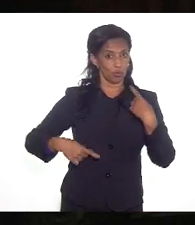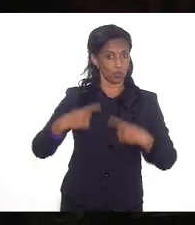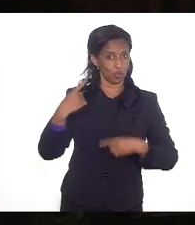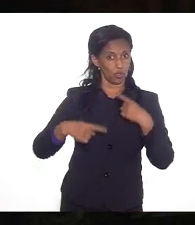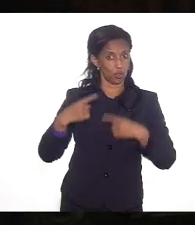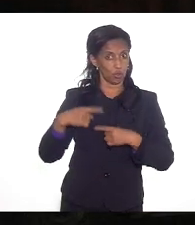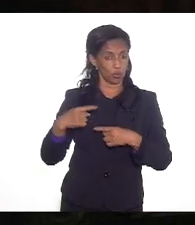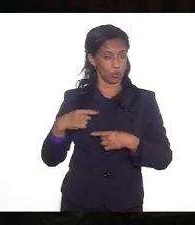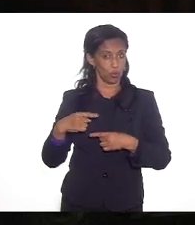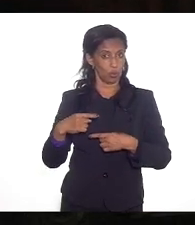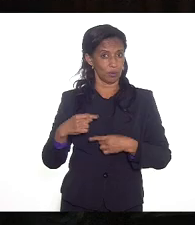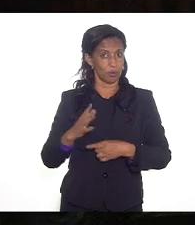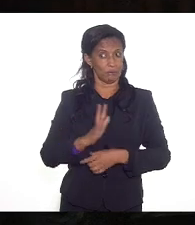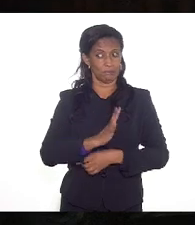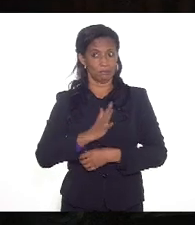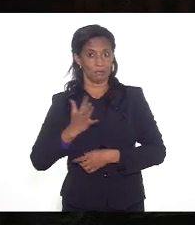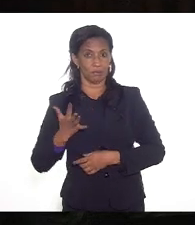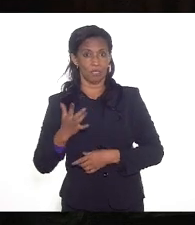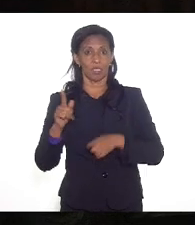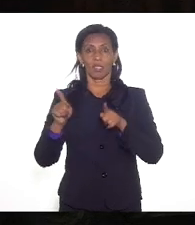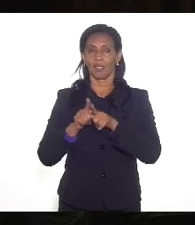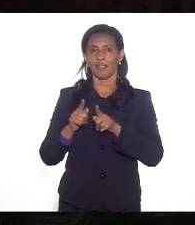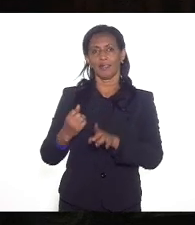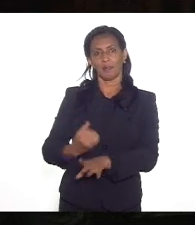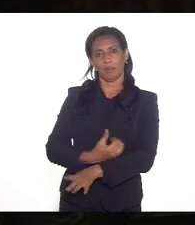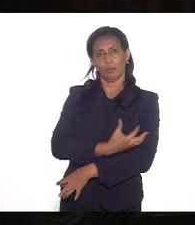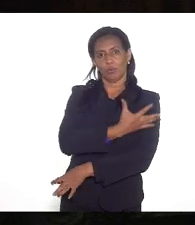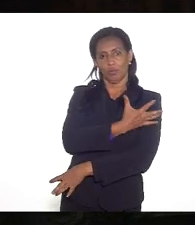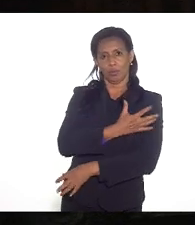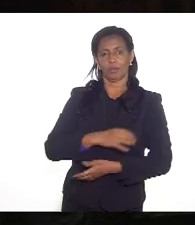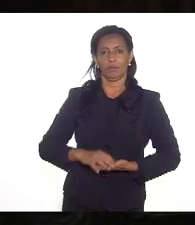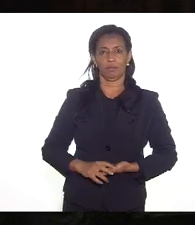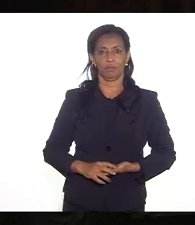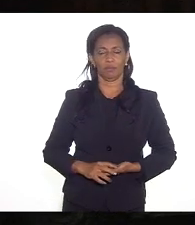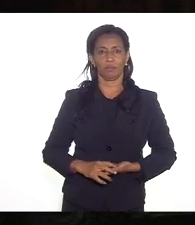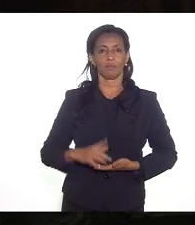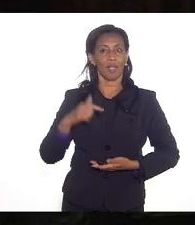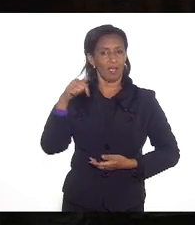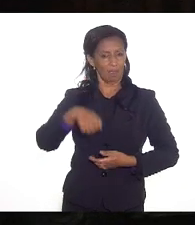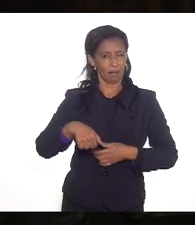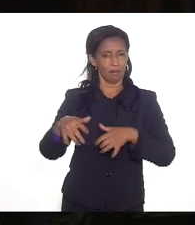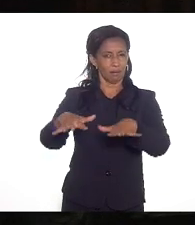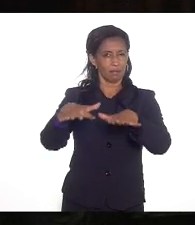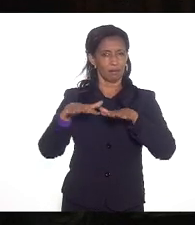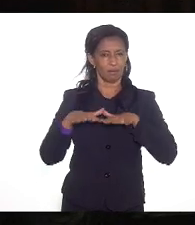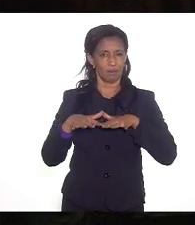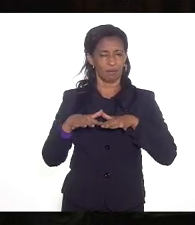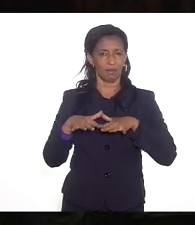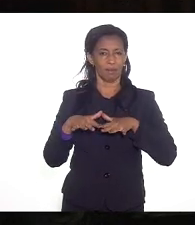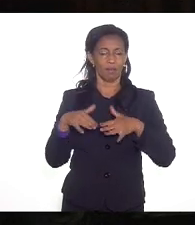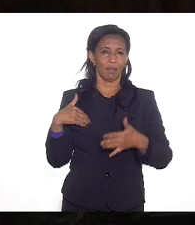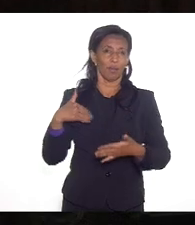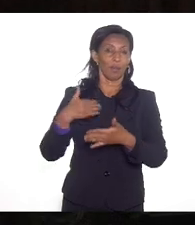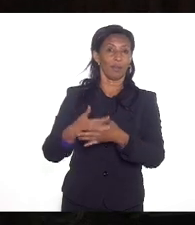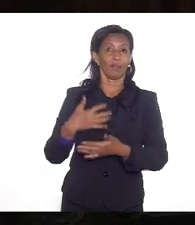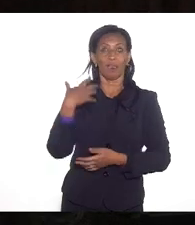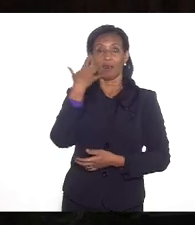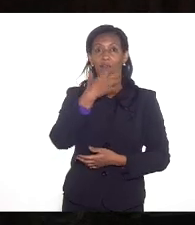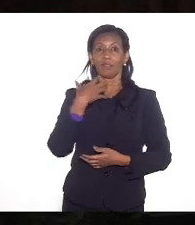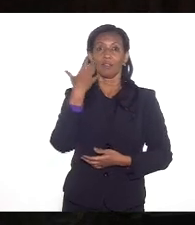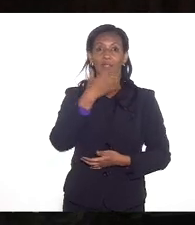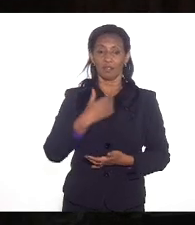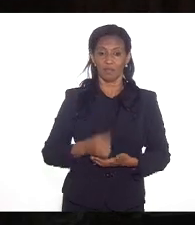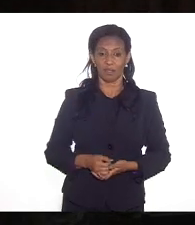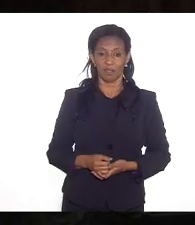acaloradas e ouvir discursos de emocionante e aqui neste plenário Eu até tentei